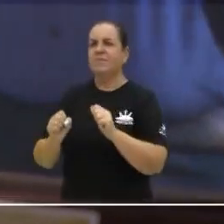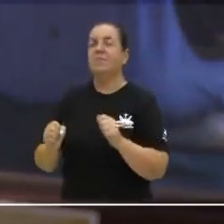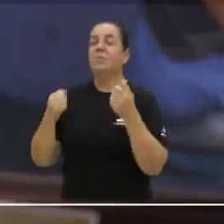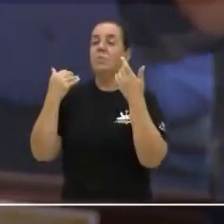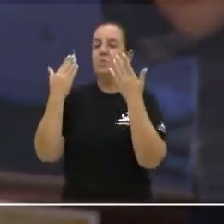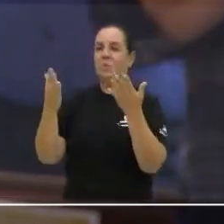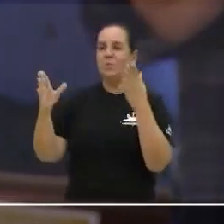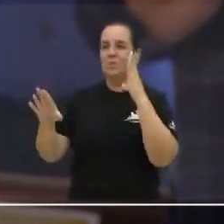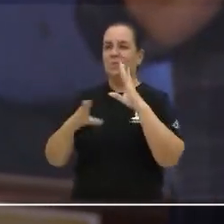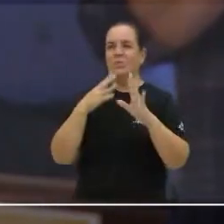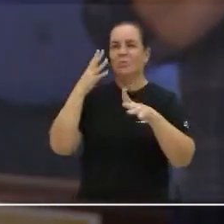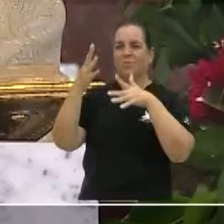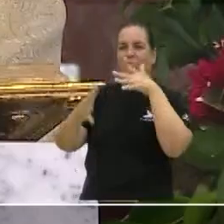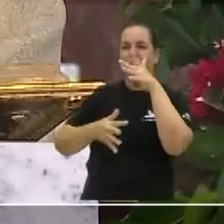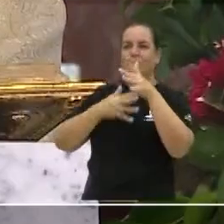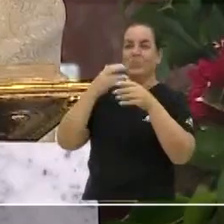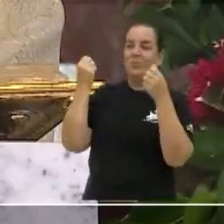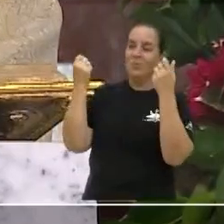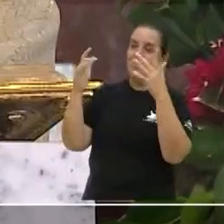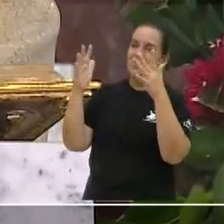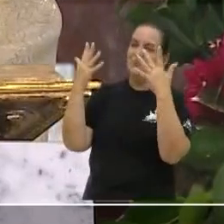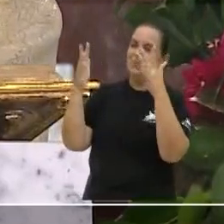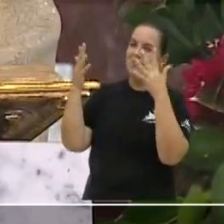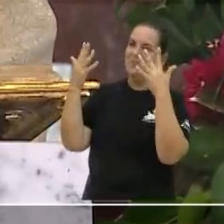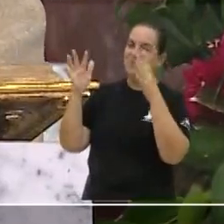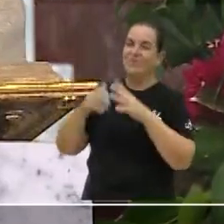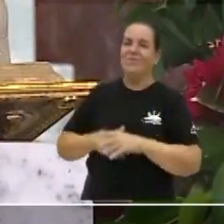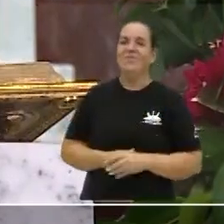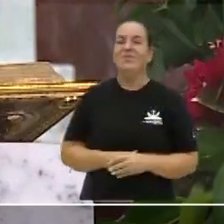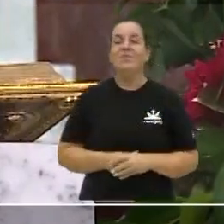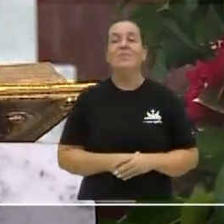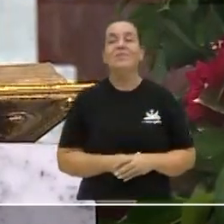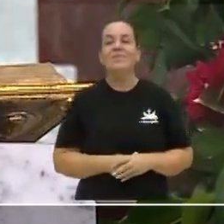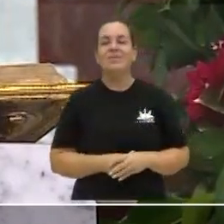nosso canto, aleluia.